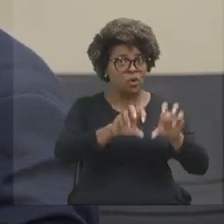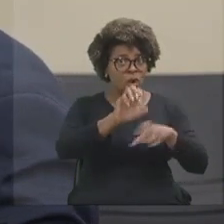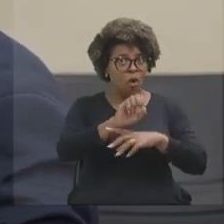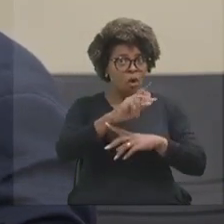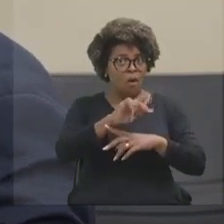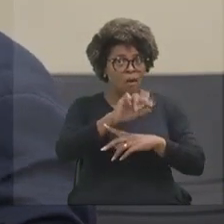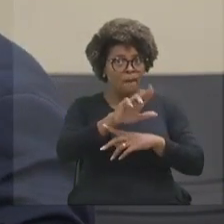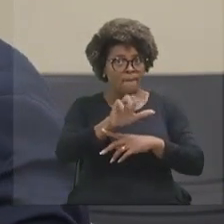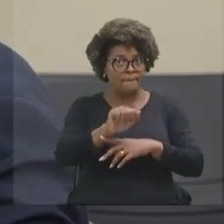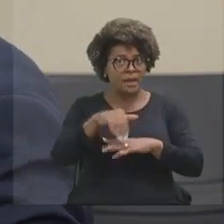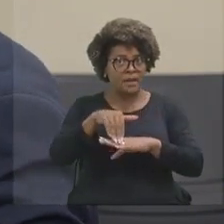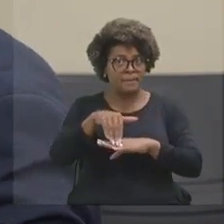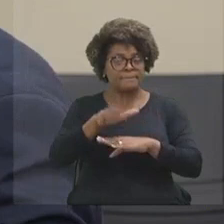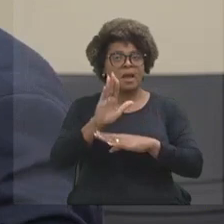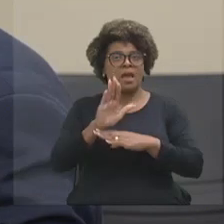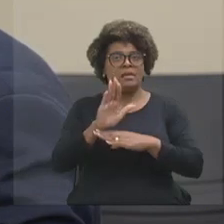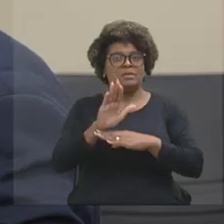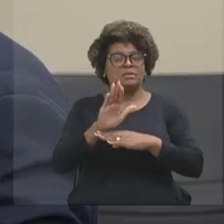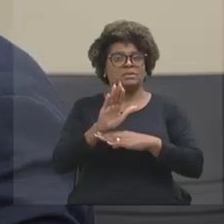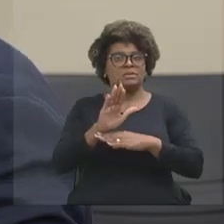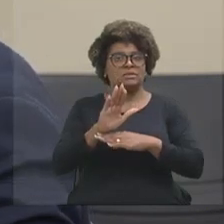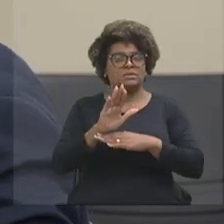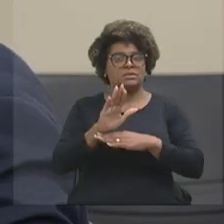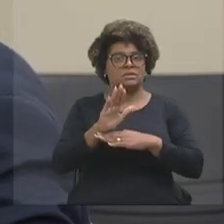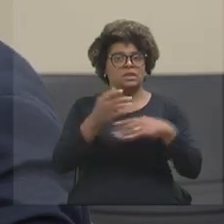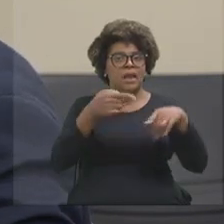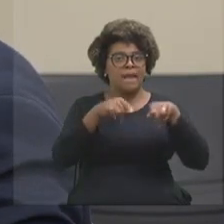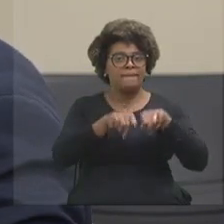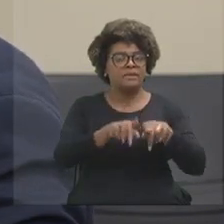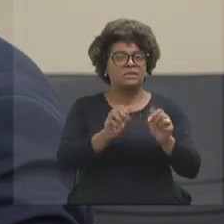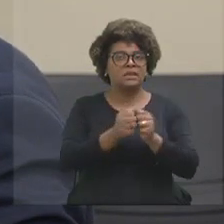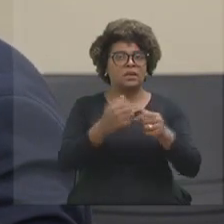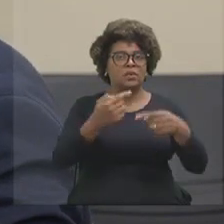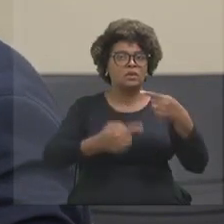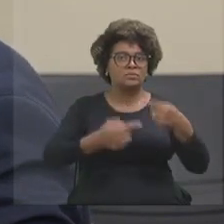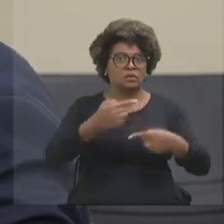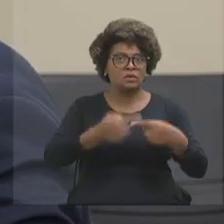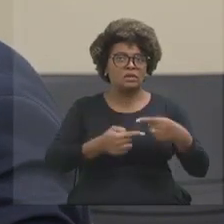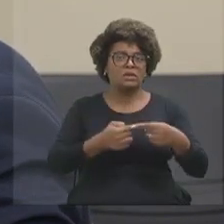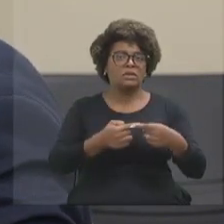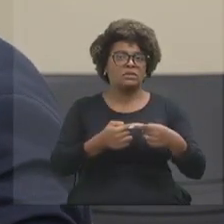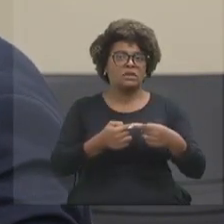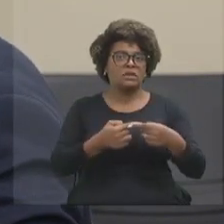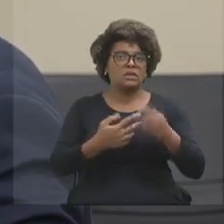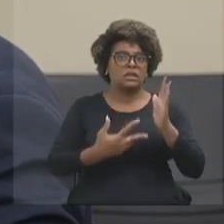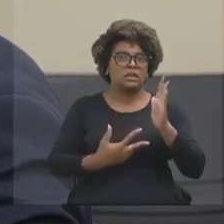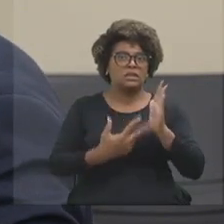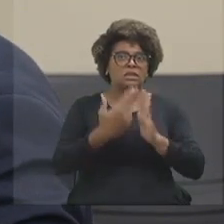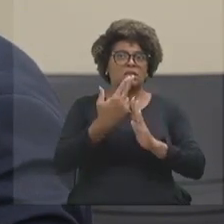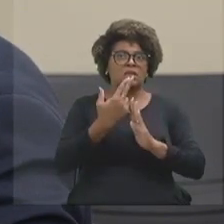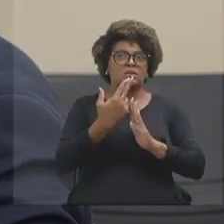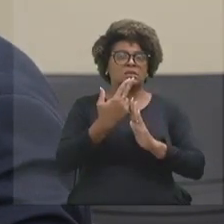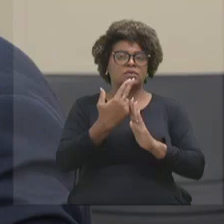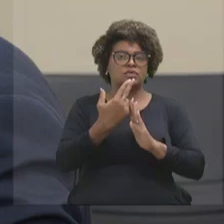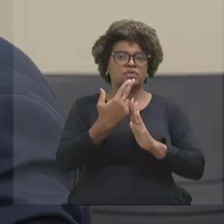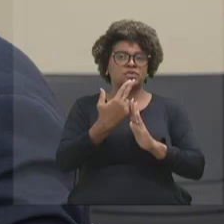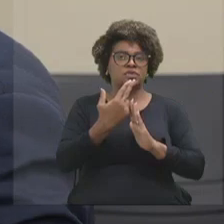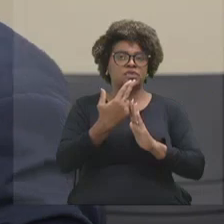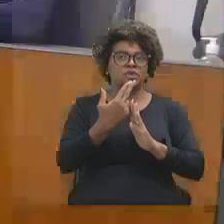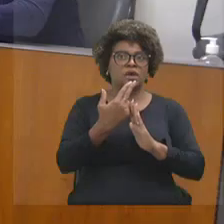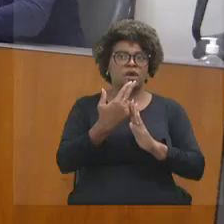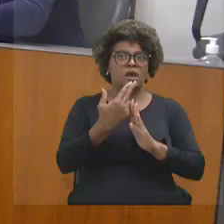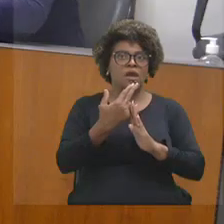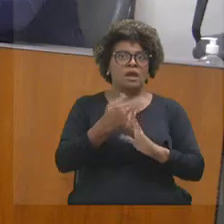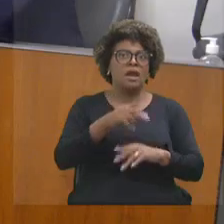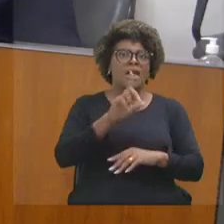dentro das nossas políticas sobre a cirurgias vinculado a população a humanização é a aplicação do